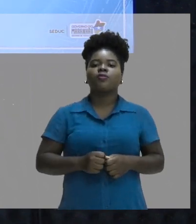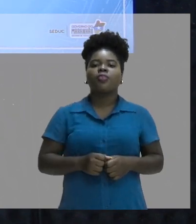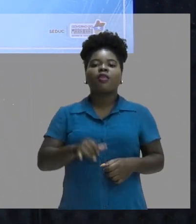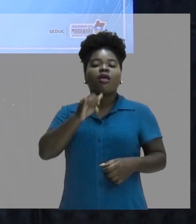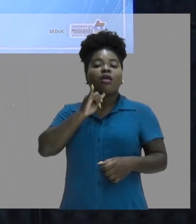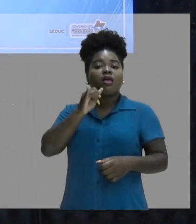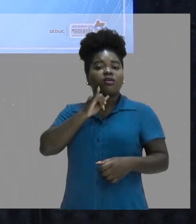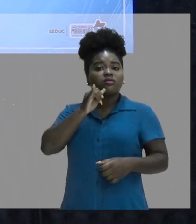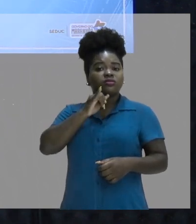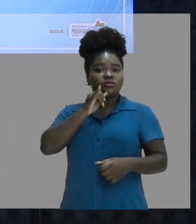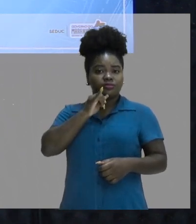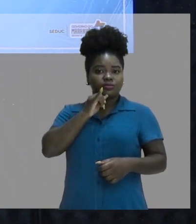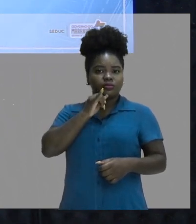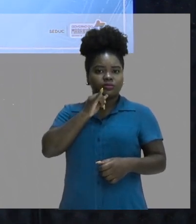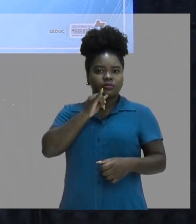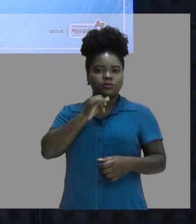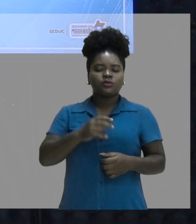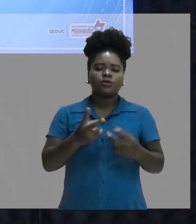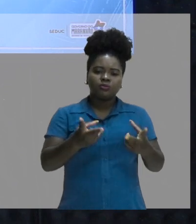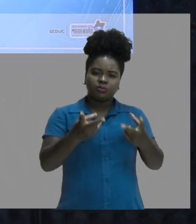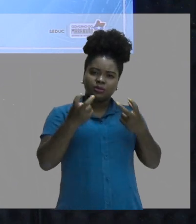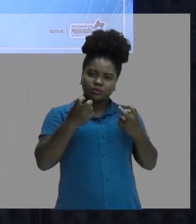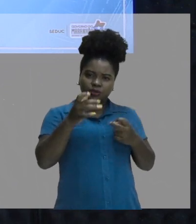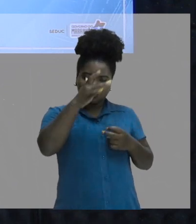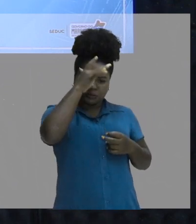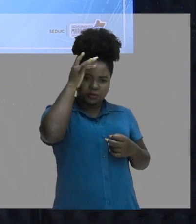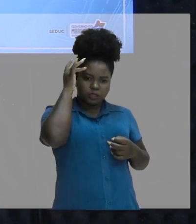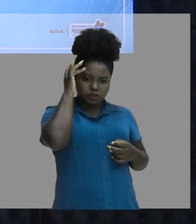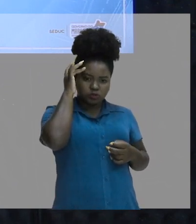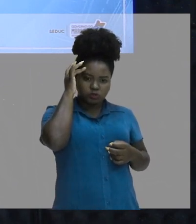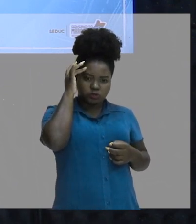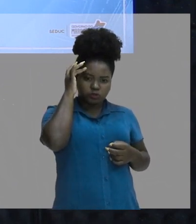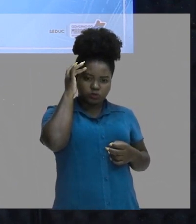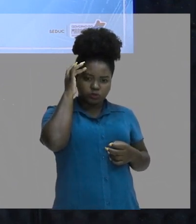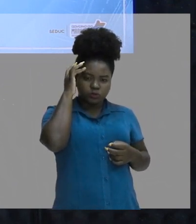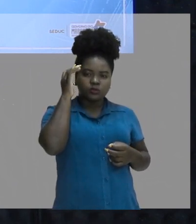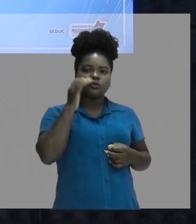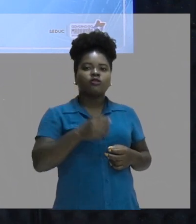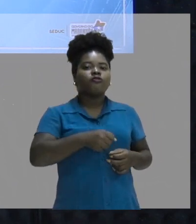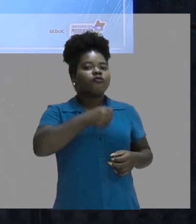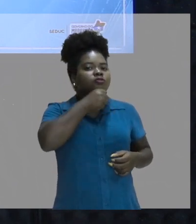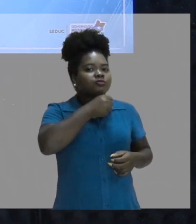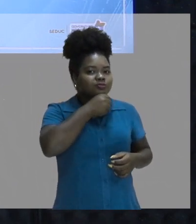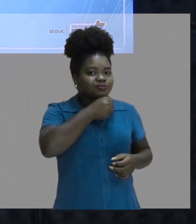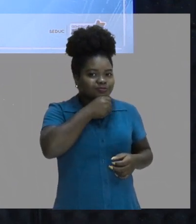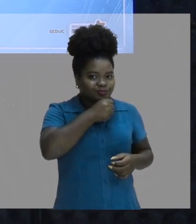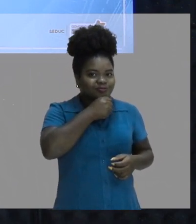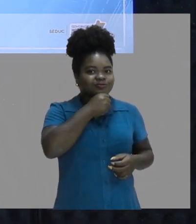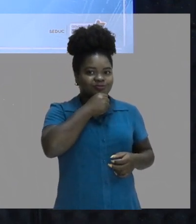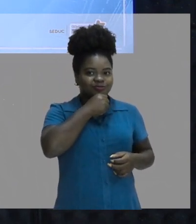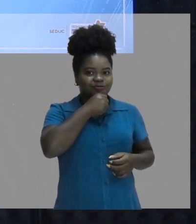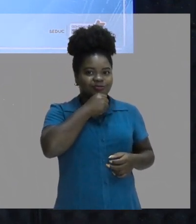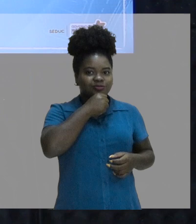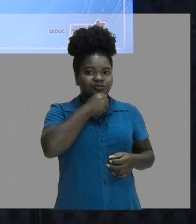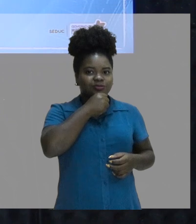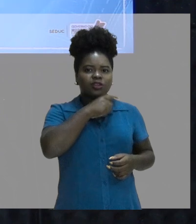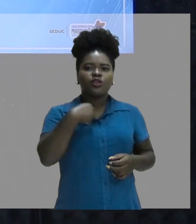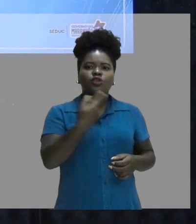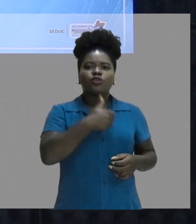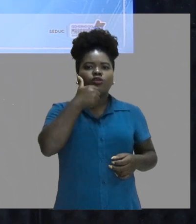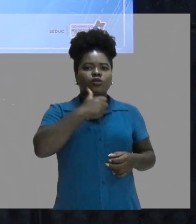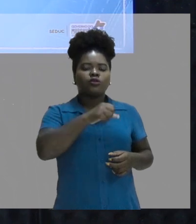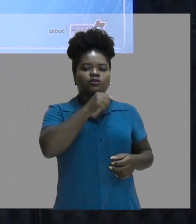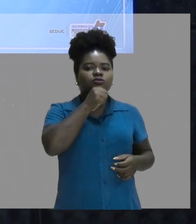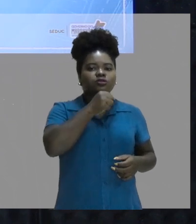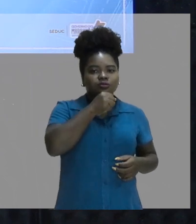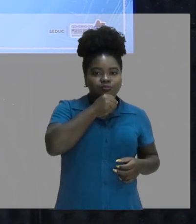gente começa a ver as pessoas com uma maior idade, é, os vovôs, as vovós da gente, 70, seus 80